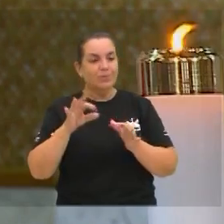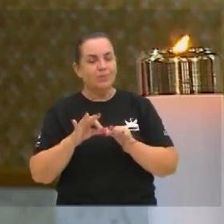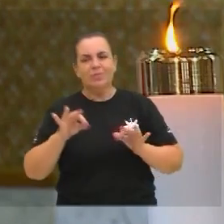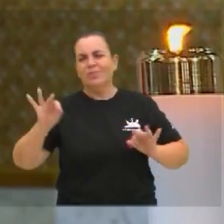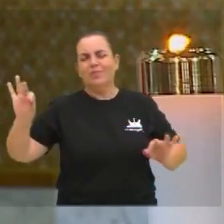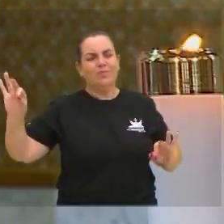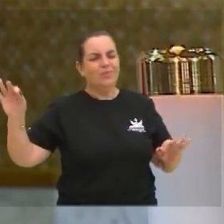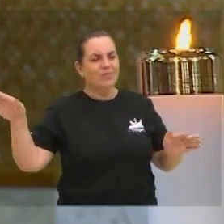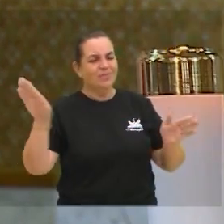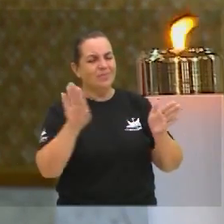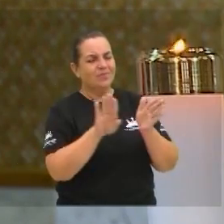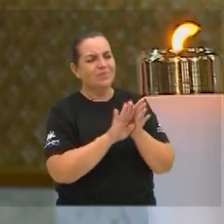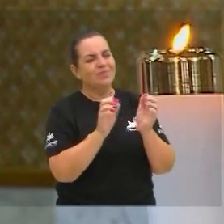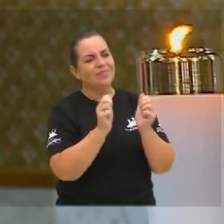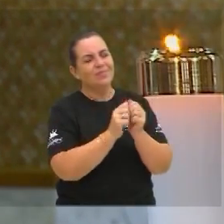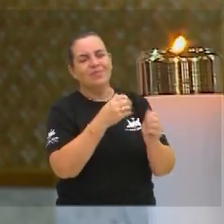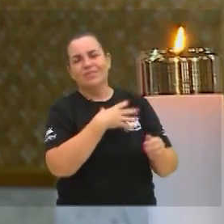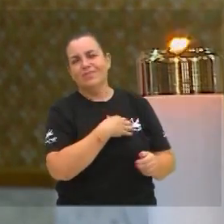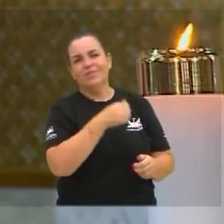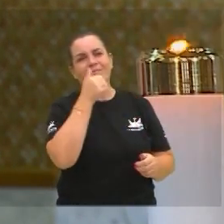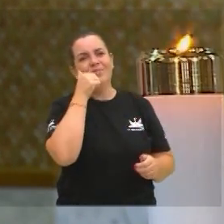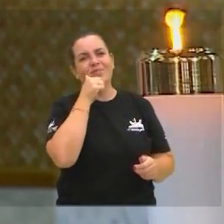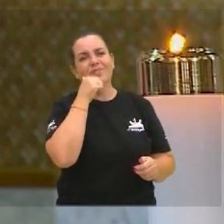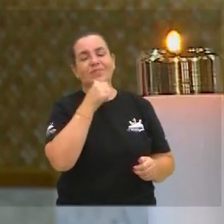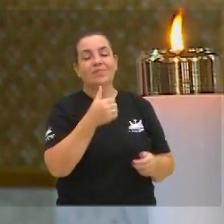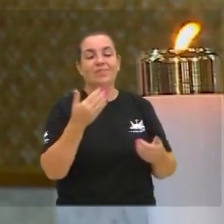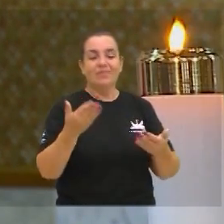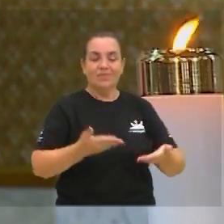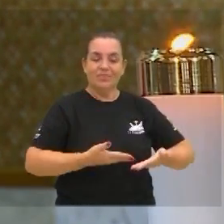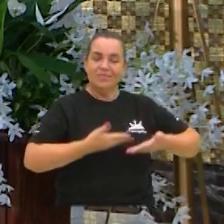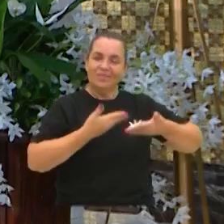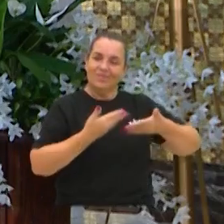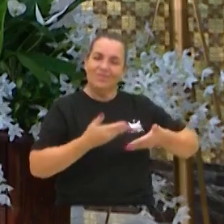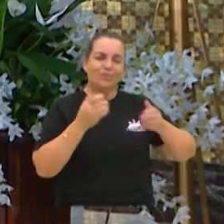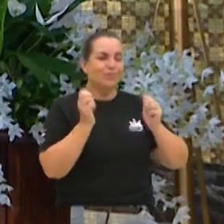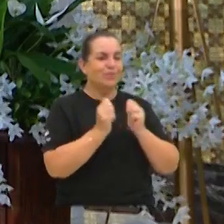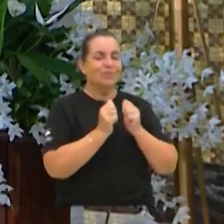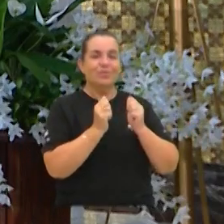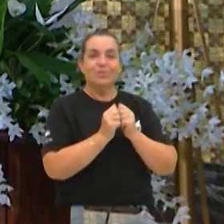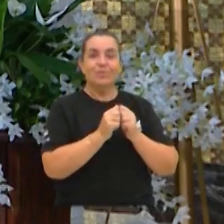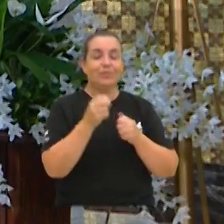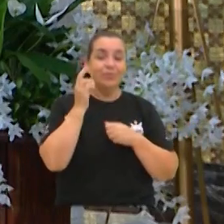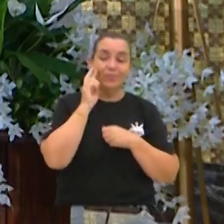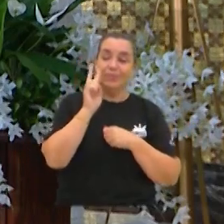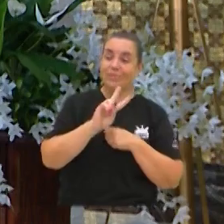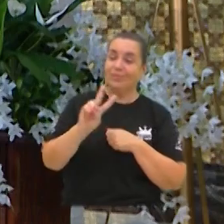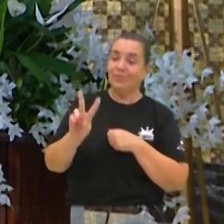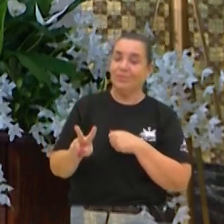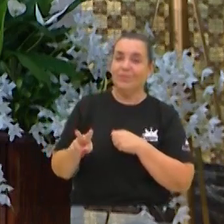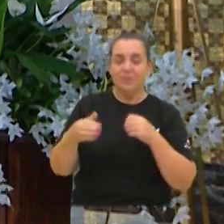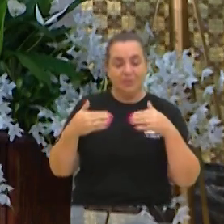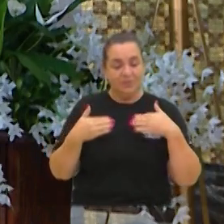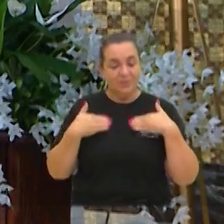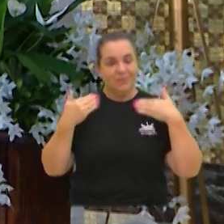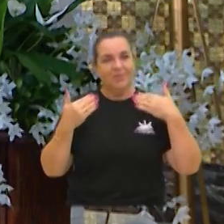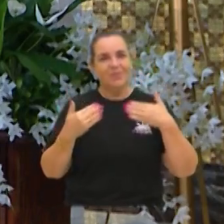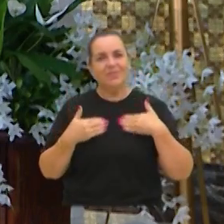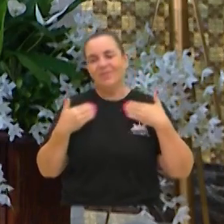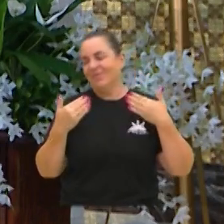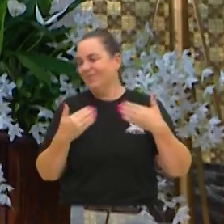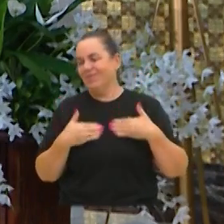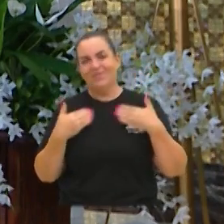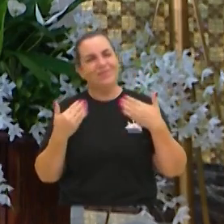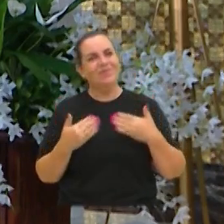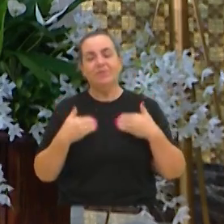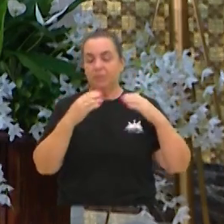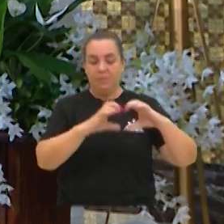longe, com tuas filhas carregadas nos braços. Ao vê-los, ficarás radiante